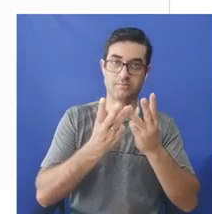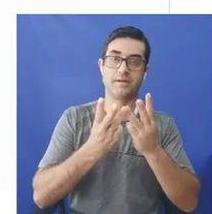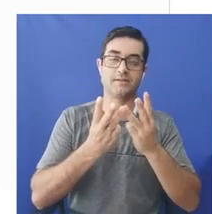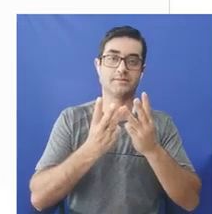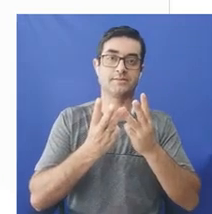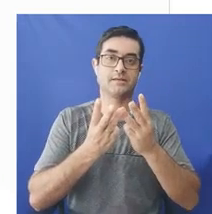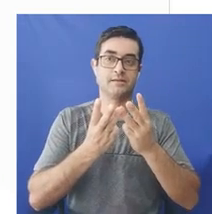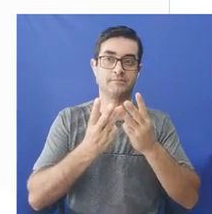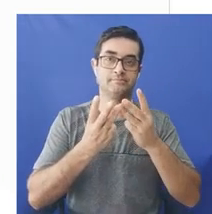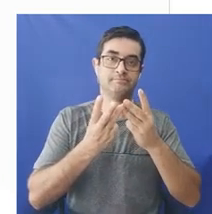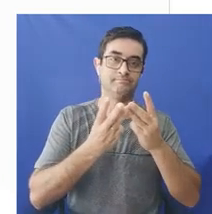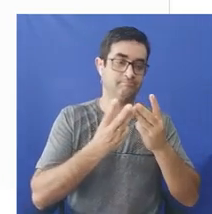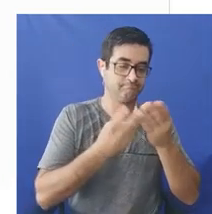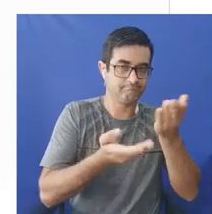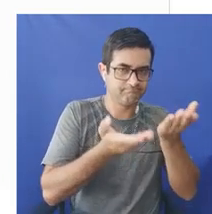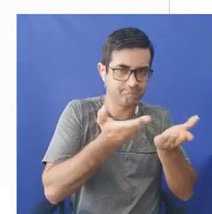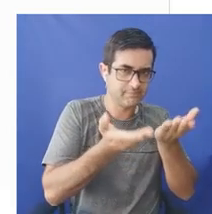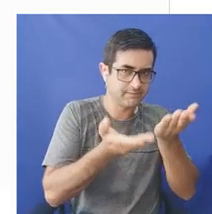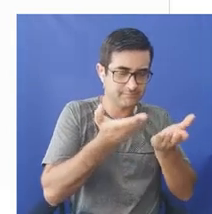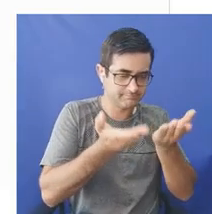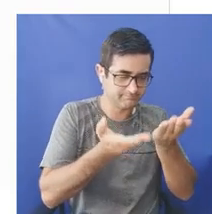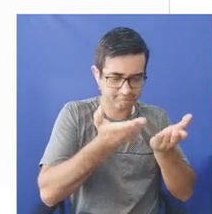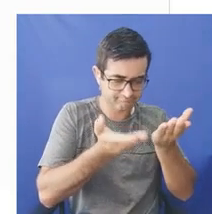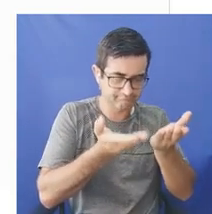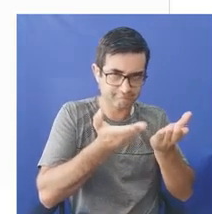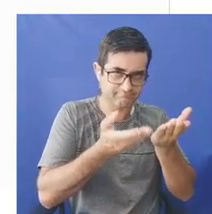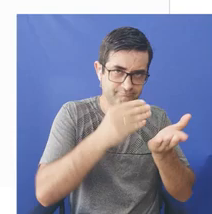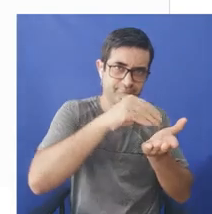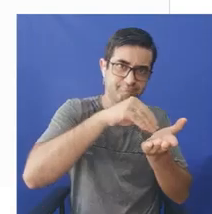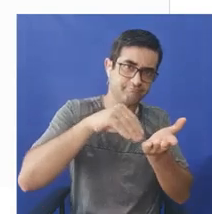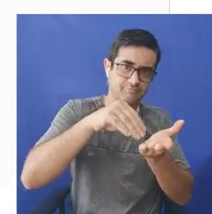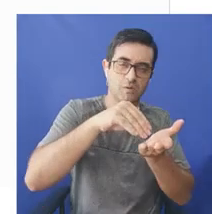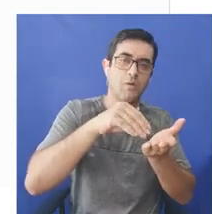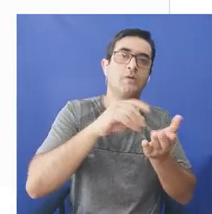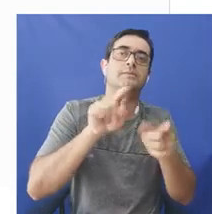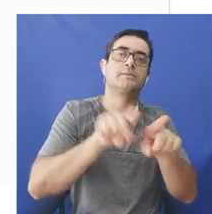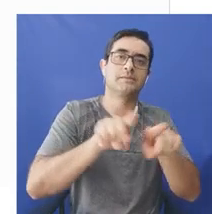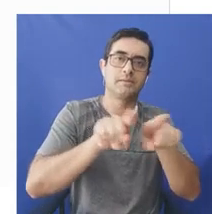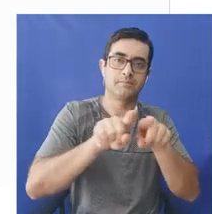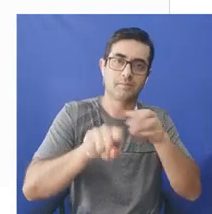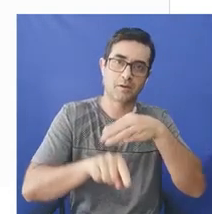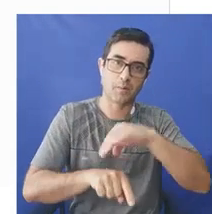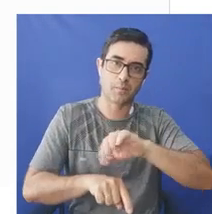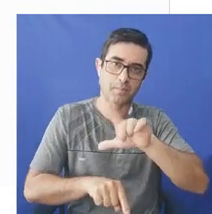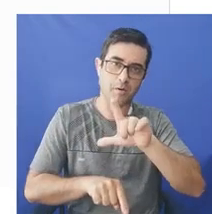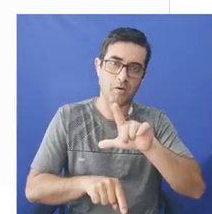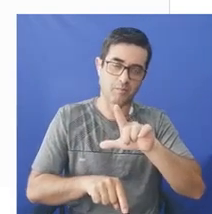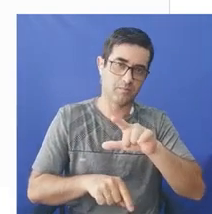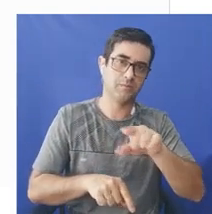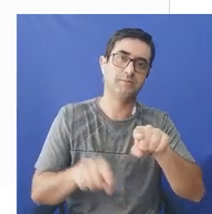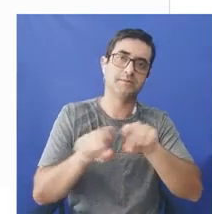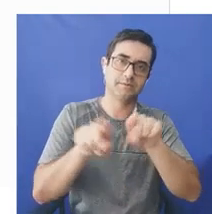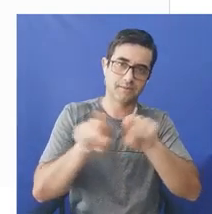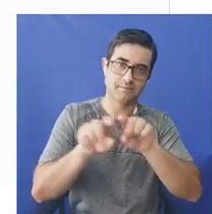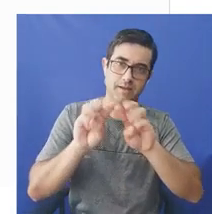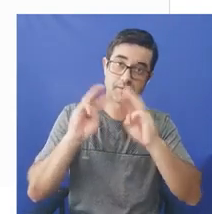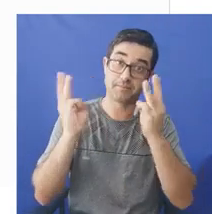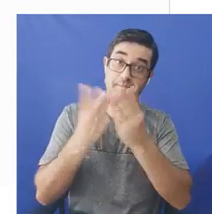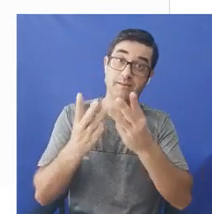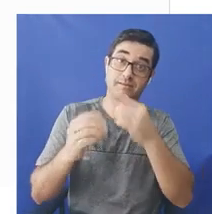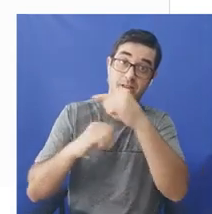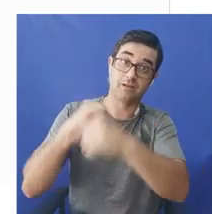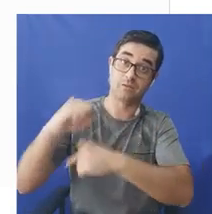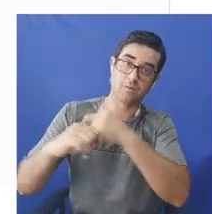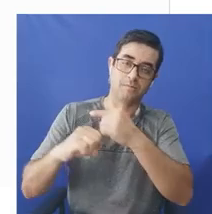a massa, que é o que eu peso na balança, o número de mols e a massa